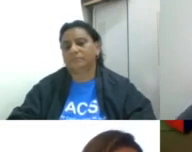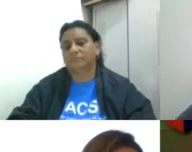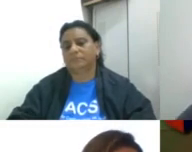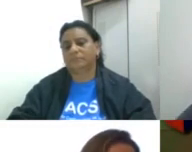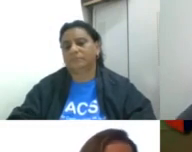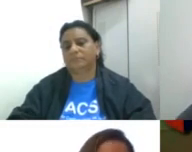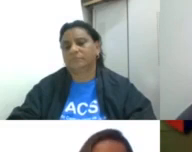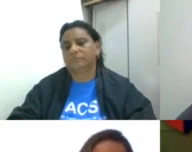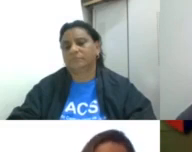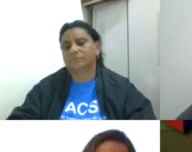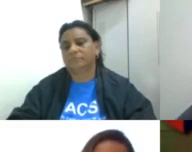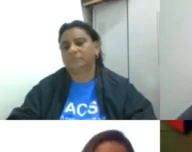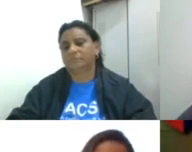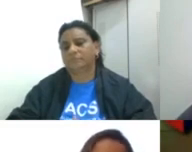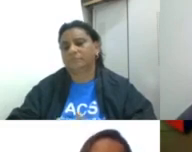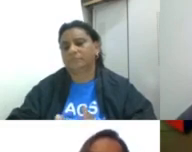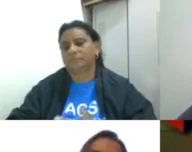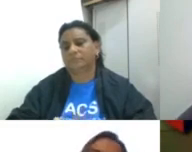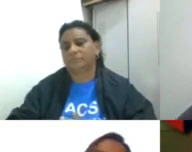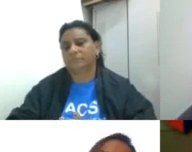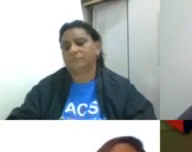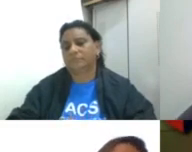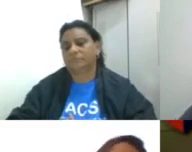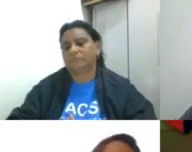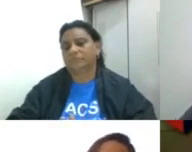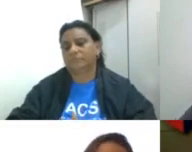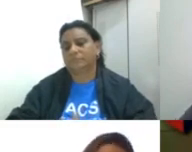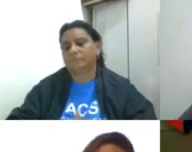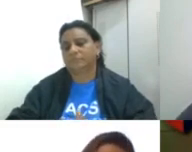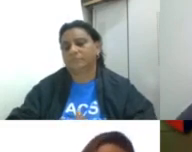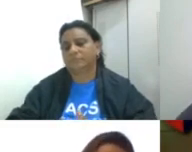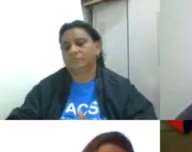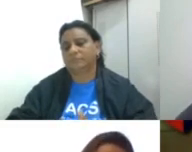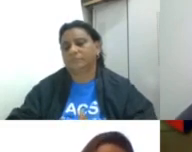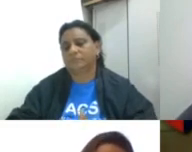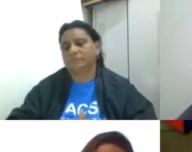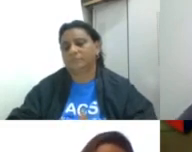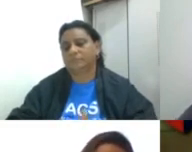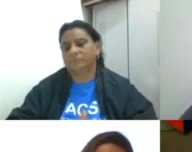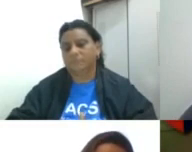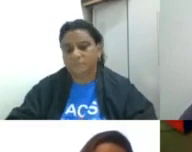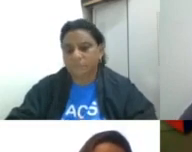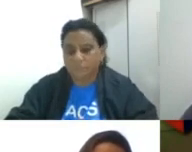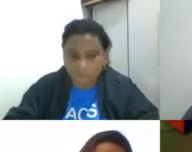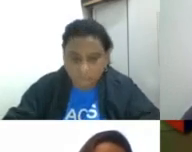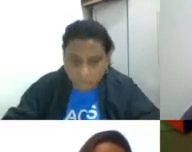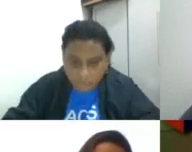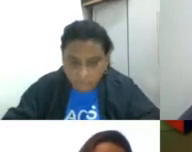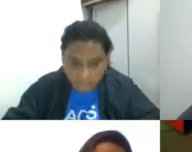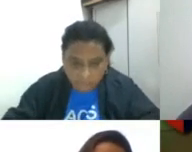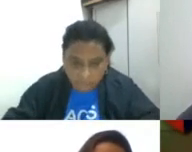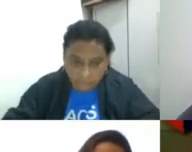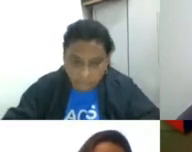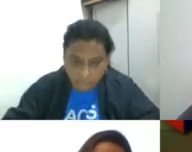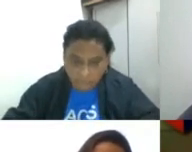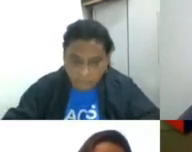sintetiza basicamente quais são as orientações que devem ser repassadas para o paciente para que ele possa obter uma amostra de escarro de qualidade para